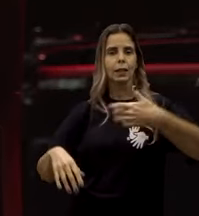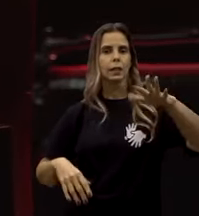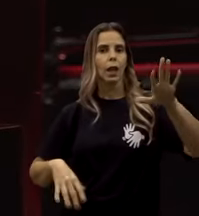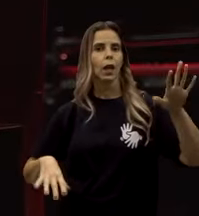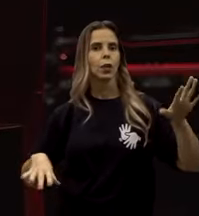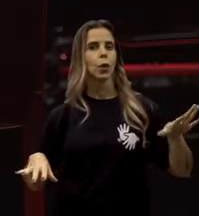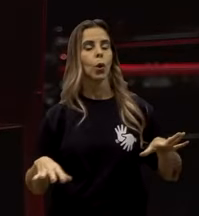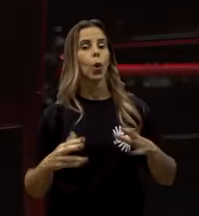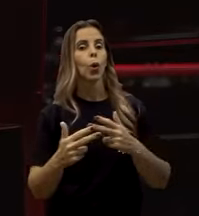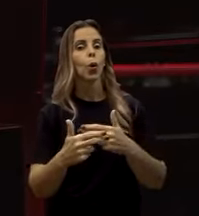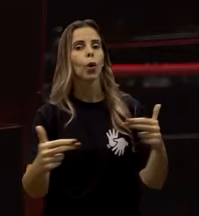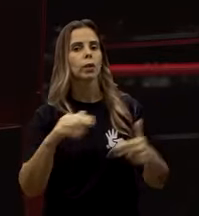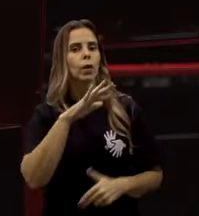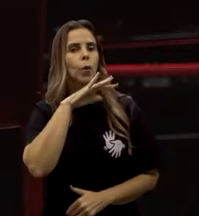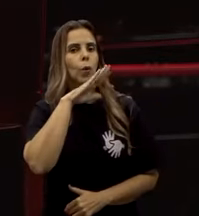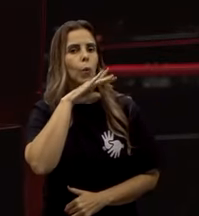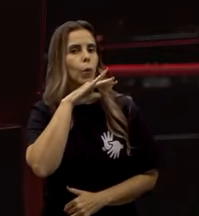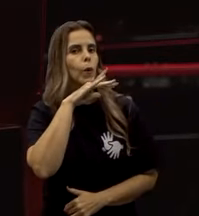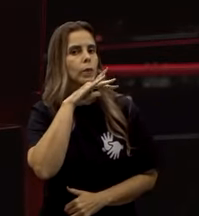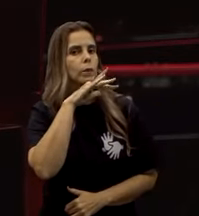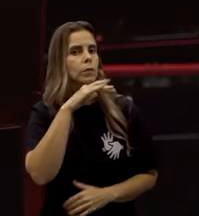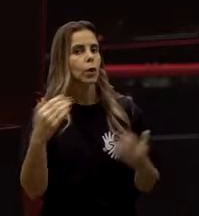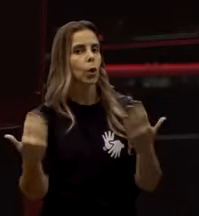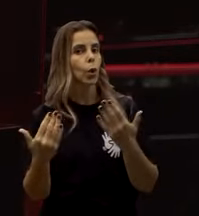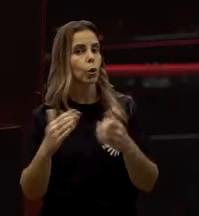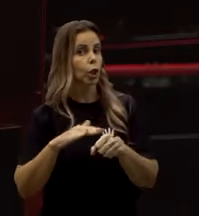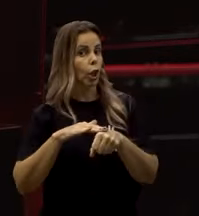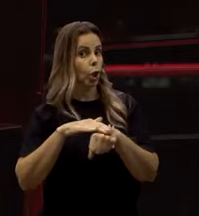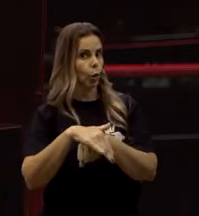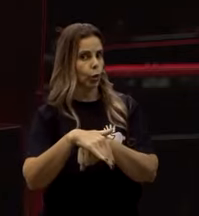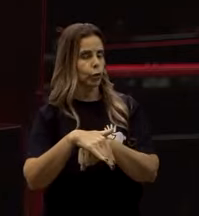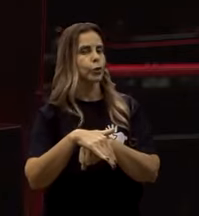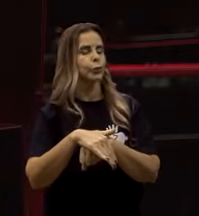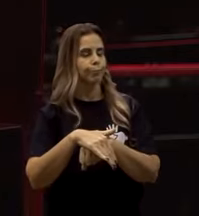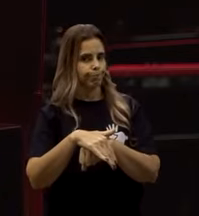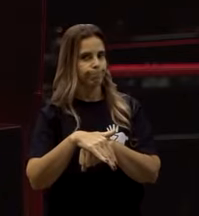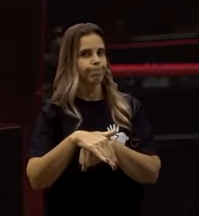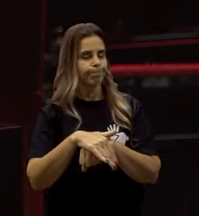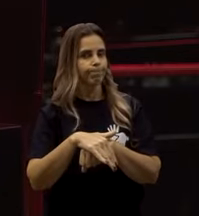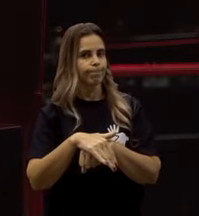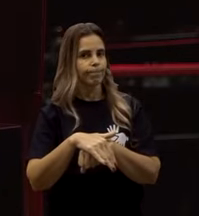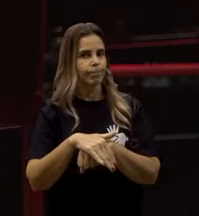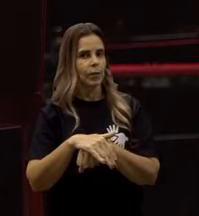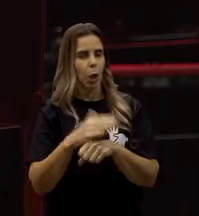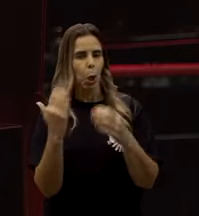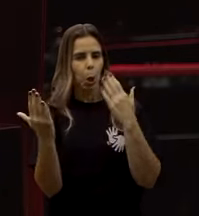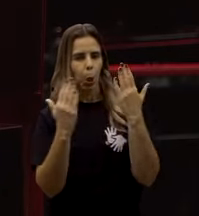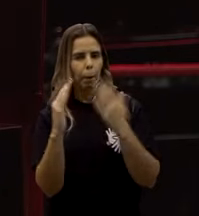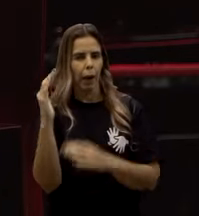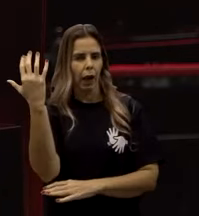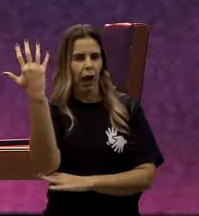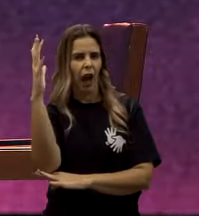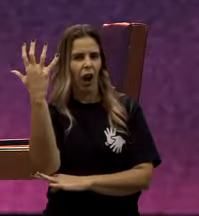trecca Hoje é noite de balançar a árvore sai fruto podre pula